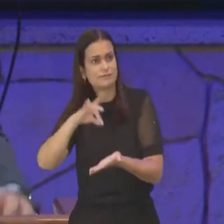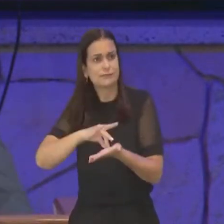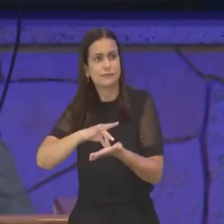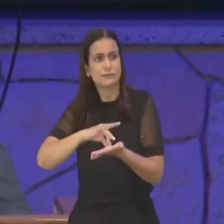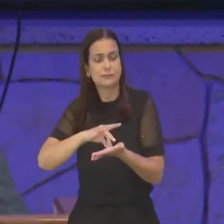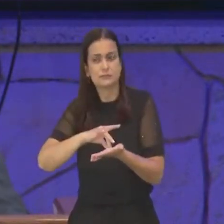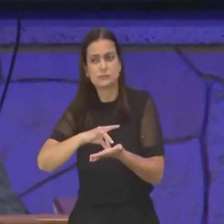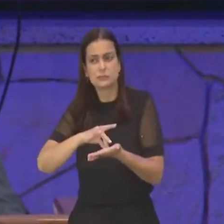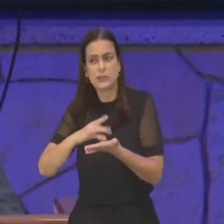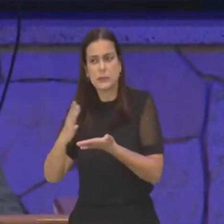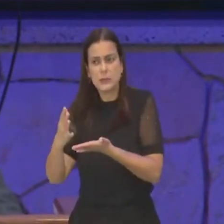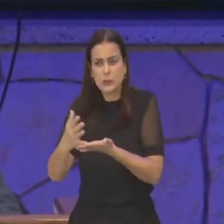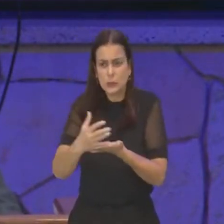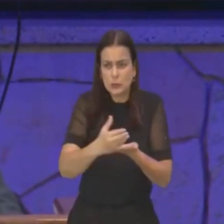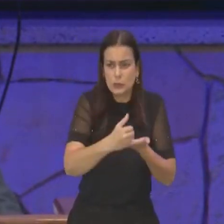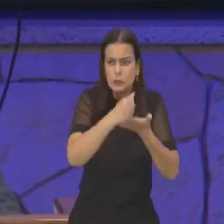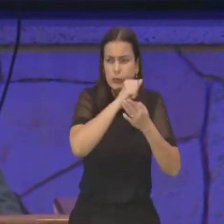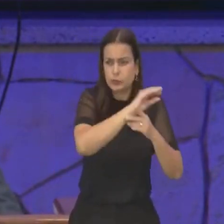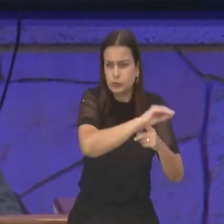nosso acolhimento.